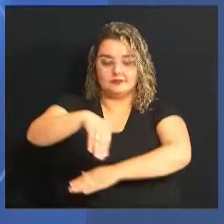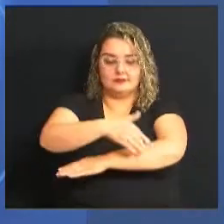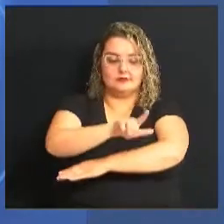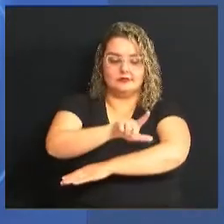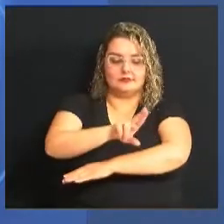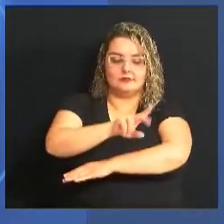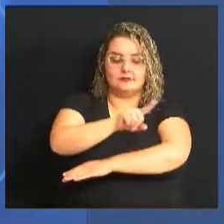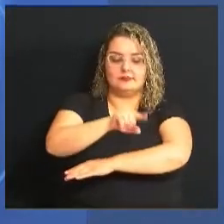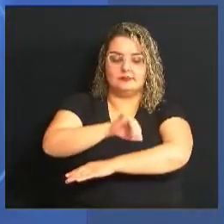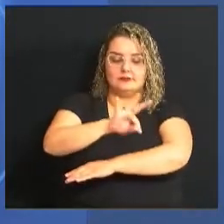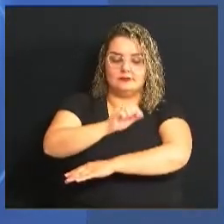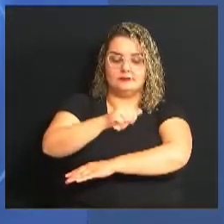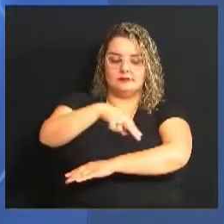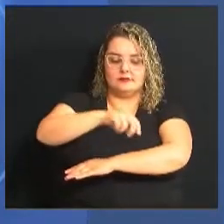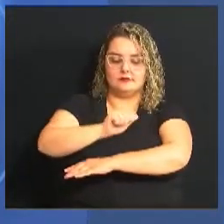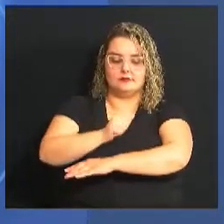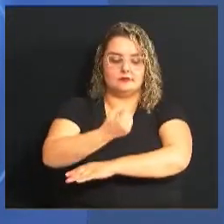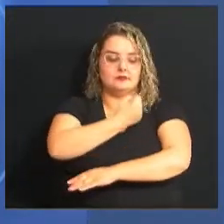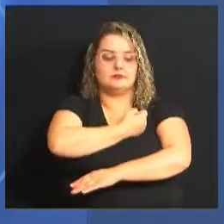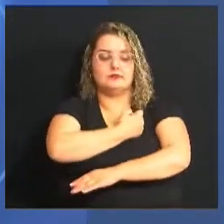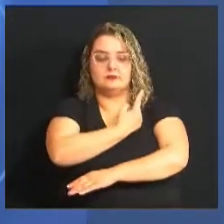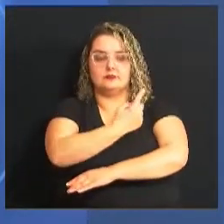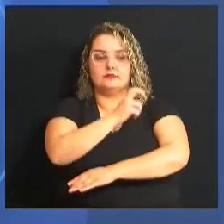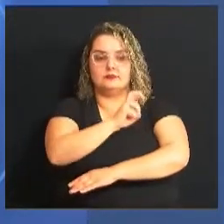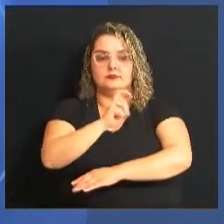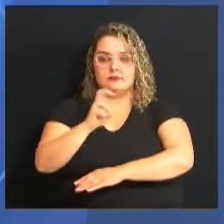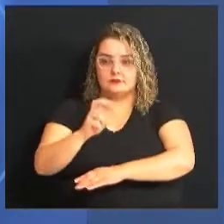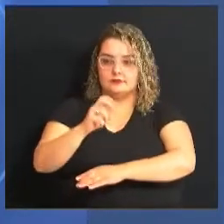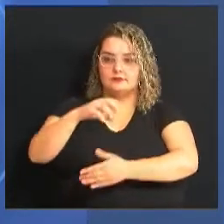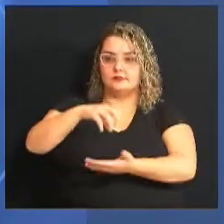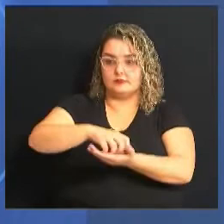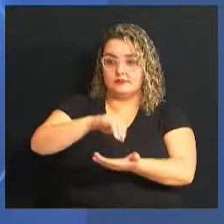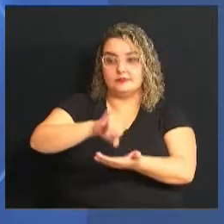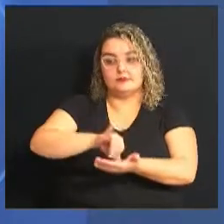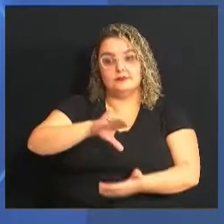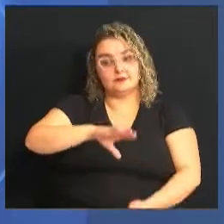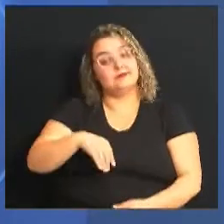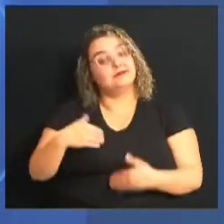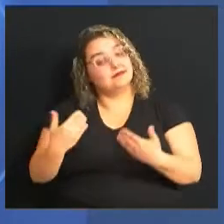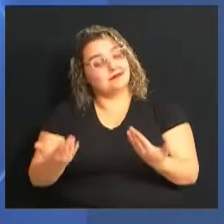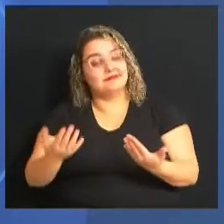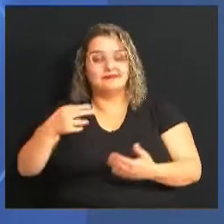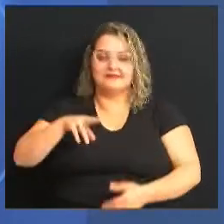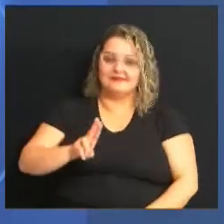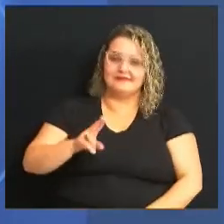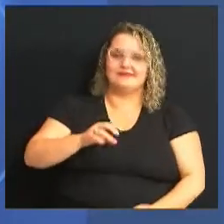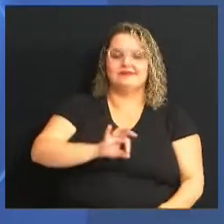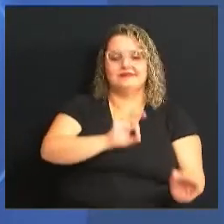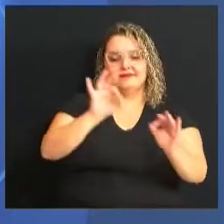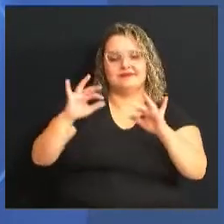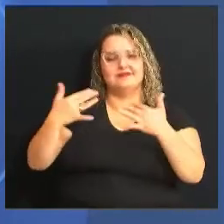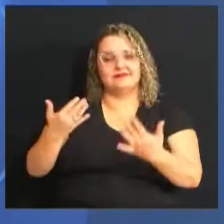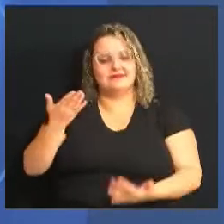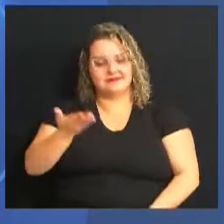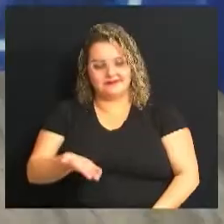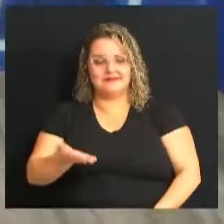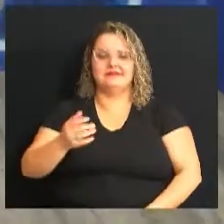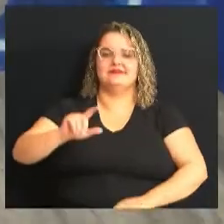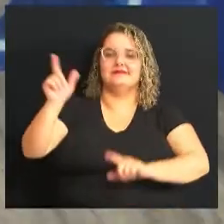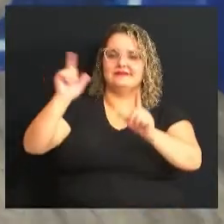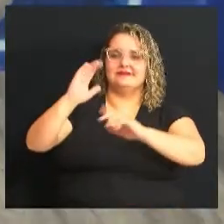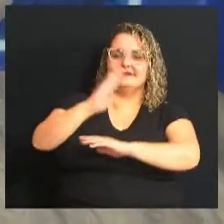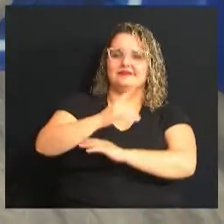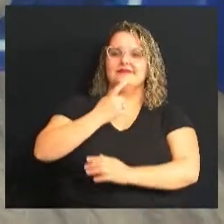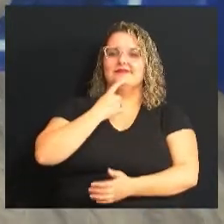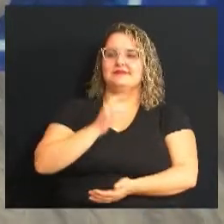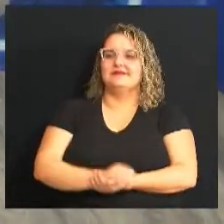Lusitana, entrada no 1555 no centro de Campinas, ou acompanhar a transmissão aqui pela TV Câmara Campinas. Tá